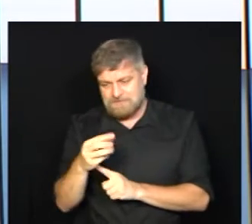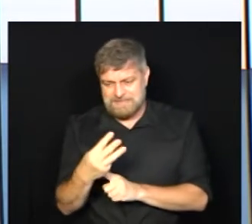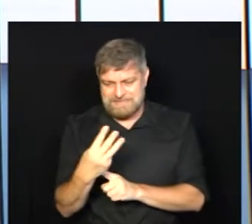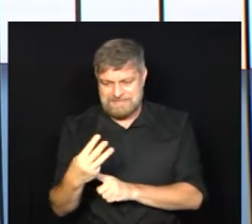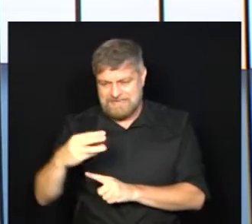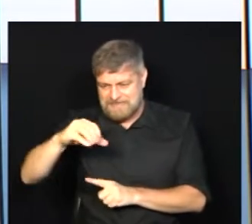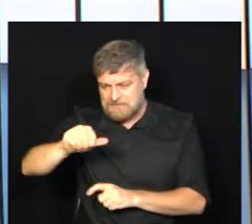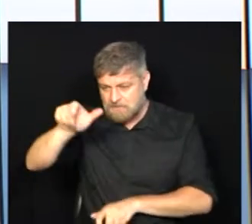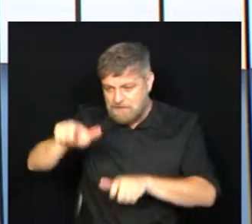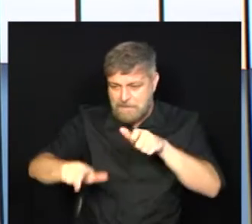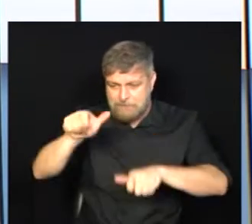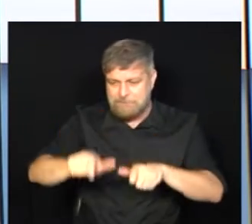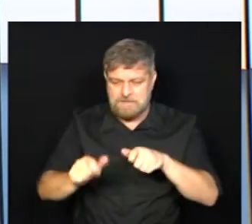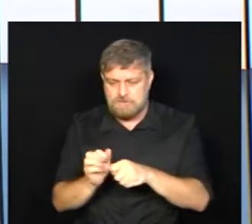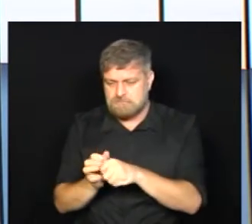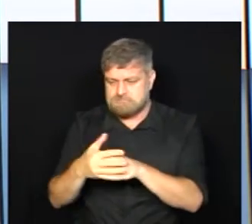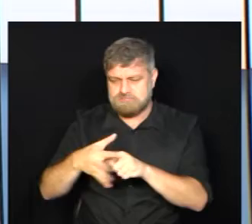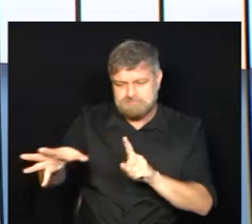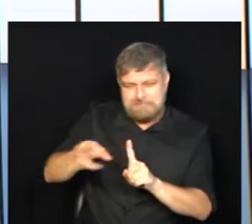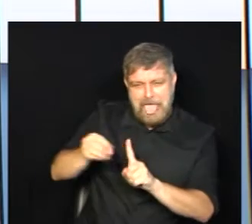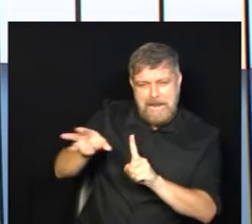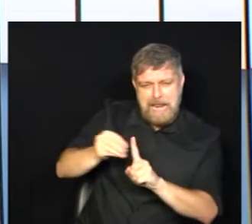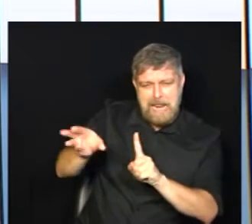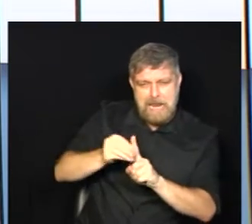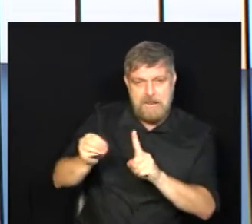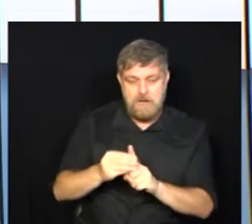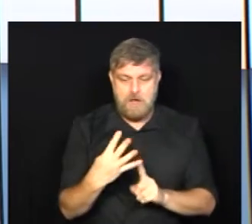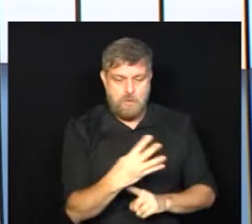1.625.339 casos da Covid-19, sendo